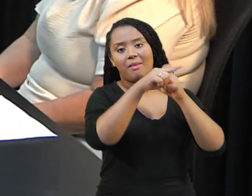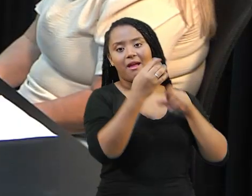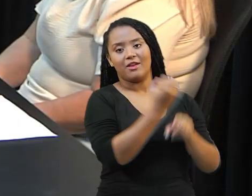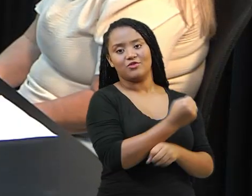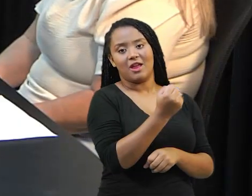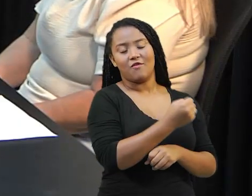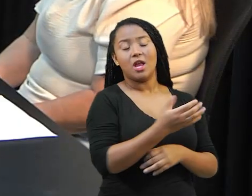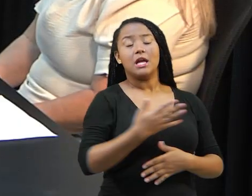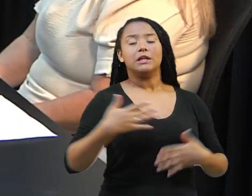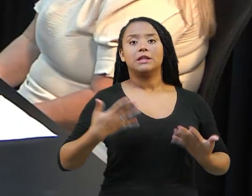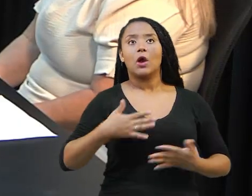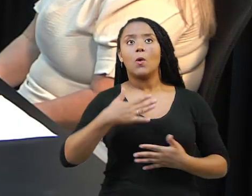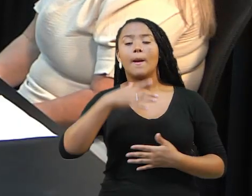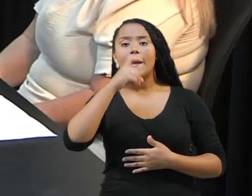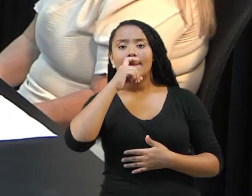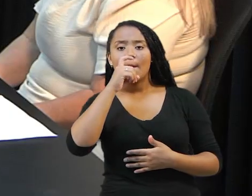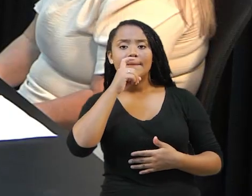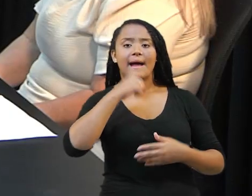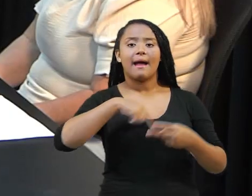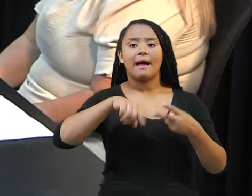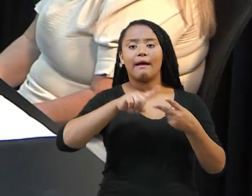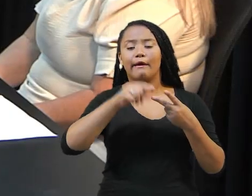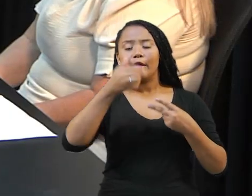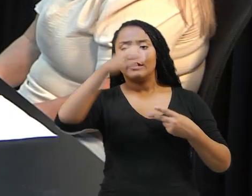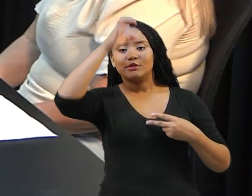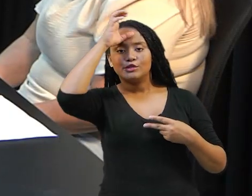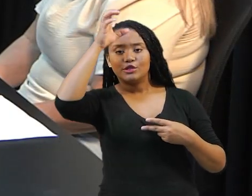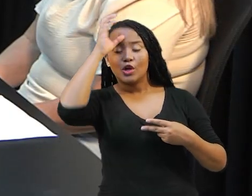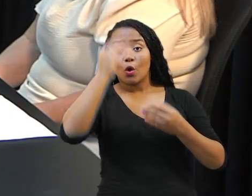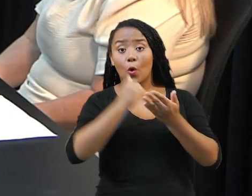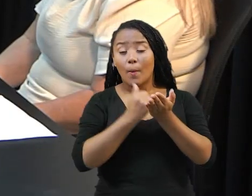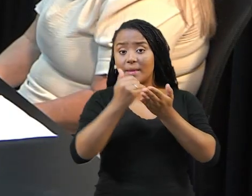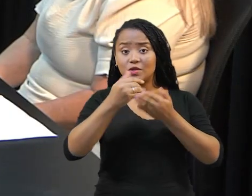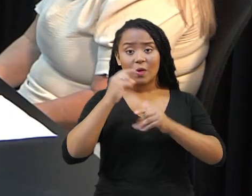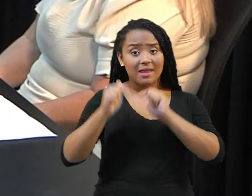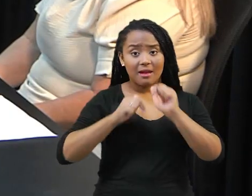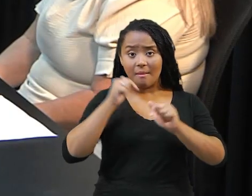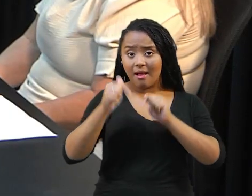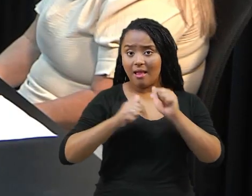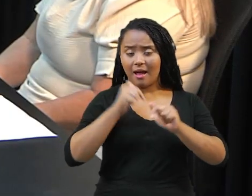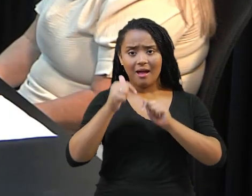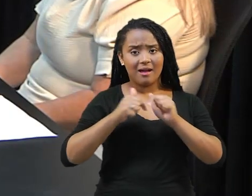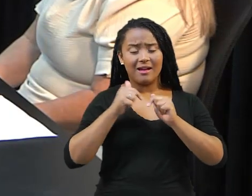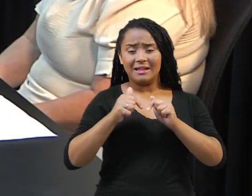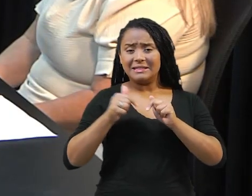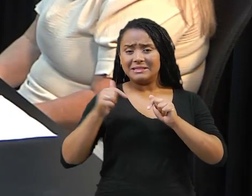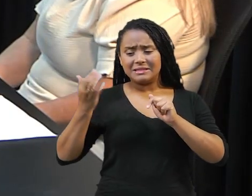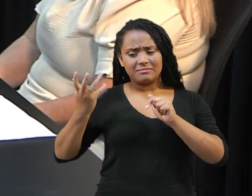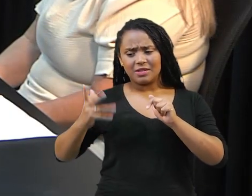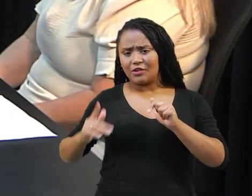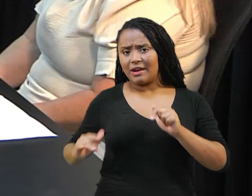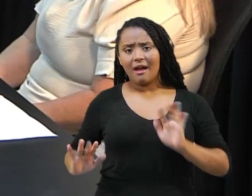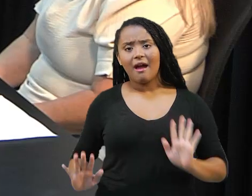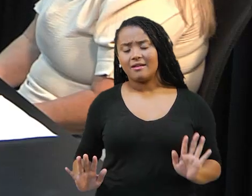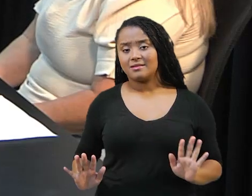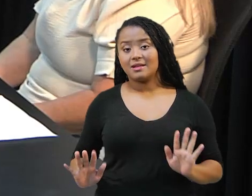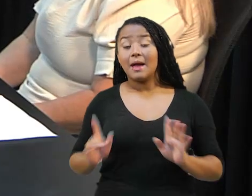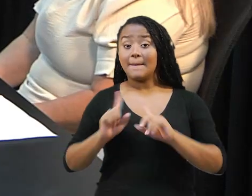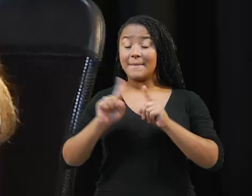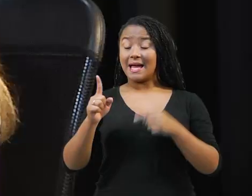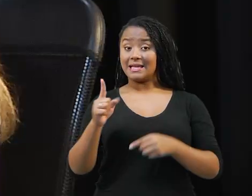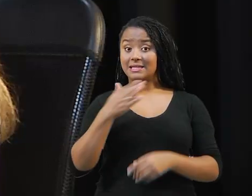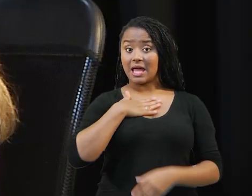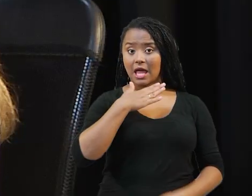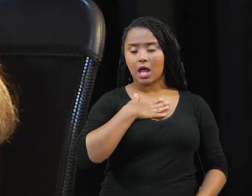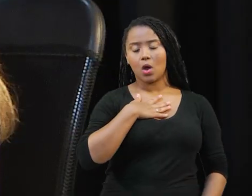começaram a trabalhar desde cedo, né? Estudaram e trabalharam desde cedo. Mas aí a gente ficou com a tarefa de estudar. E